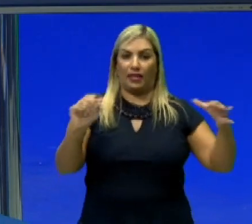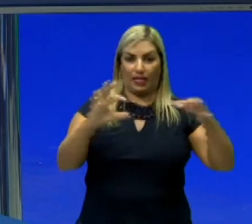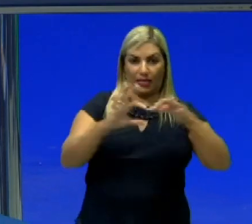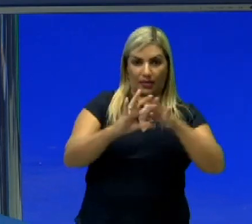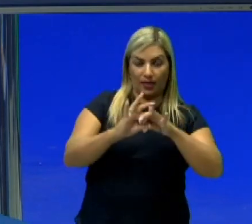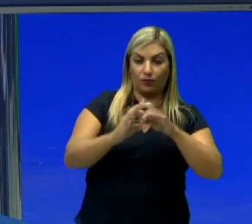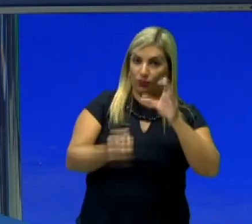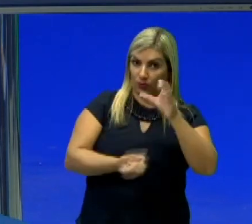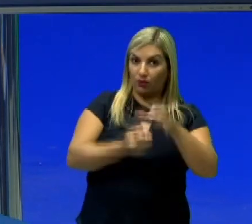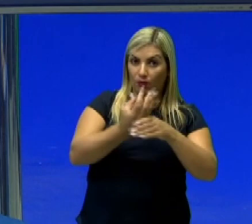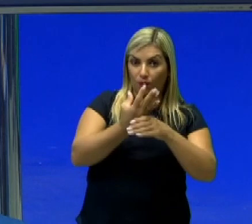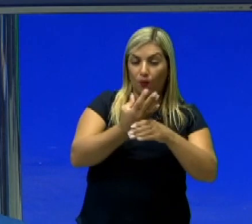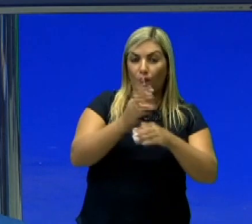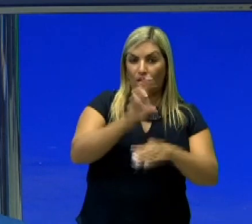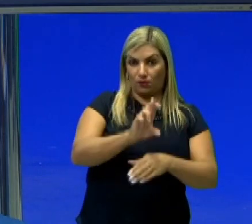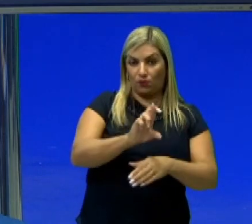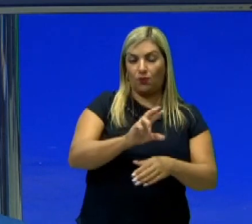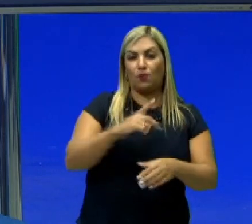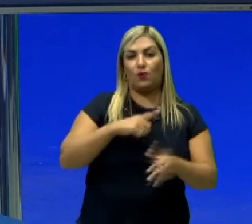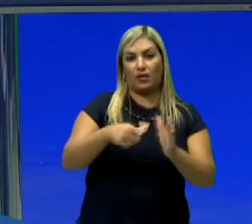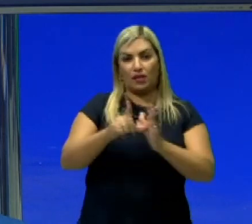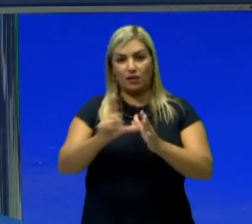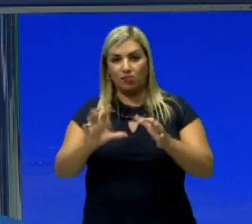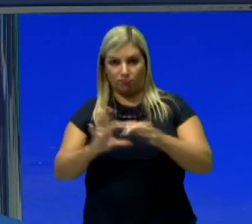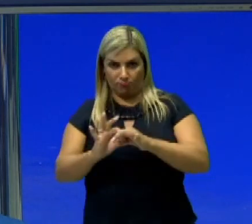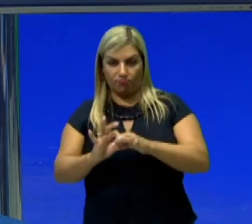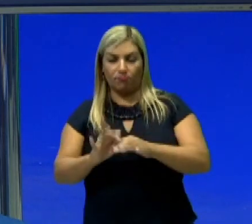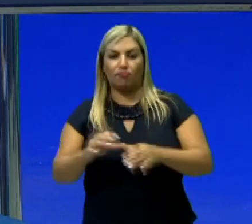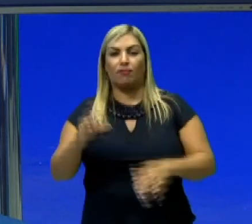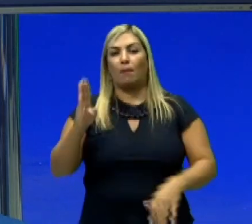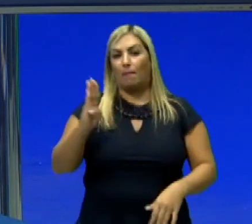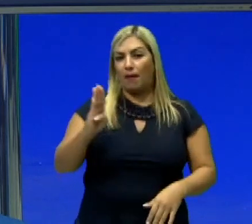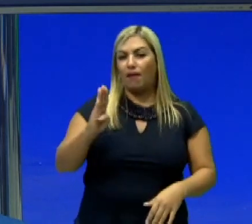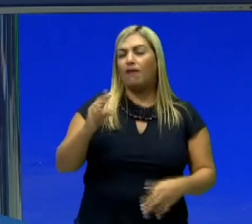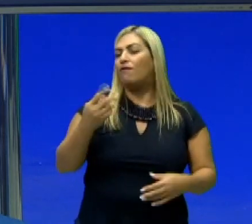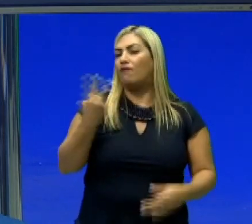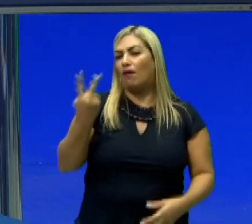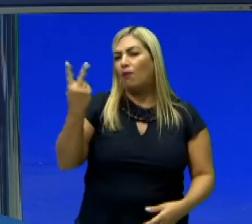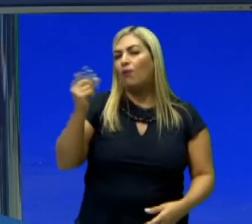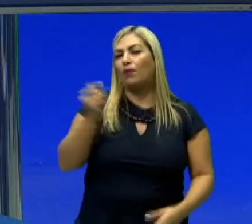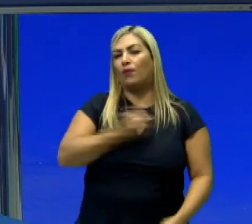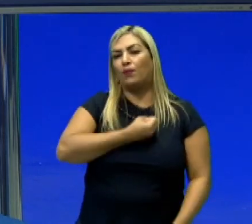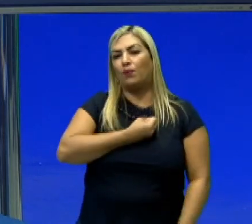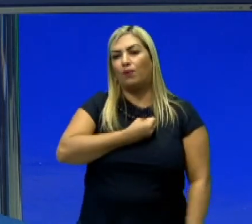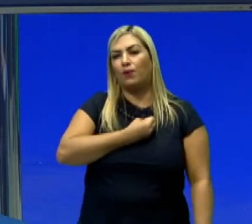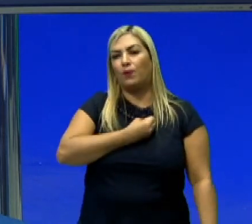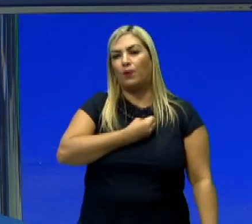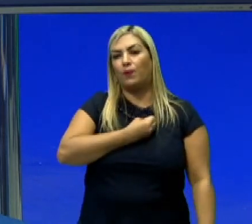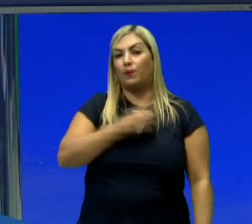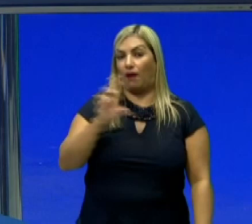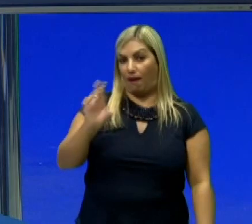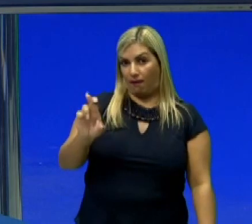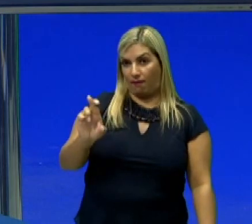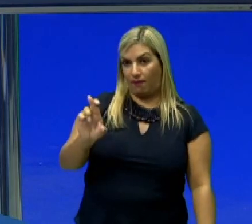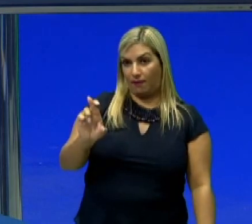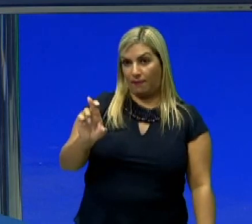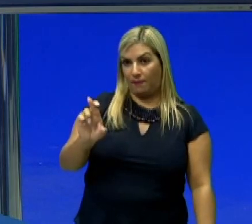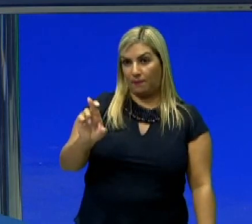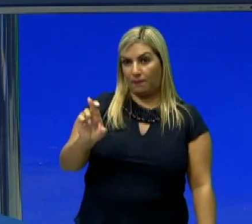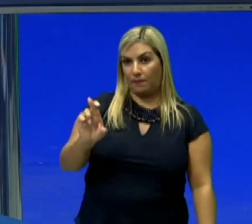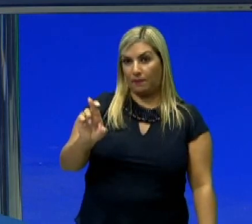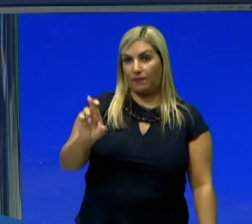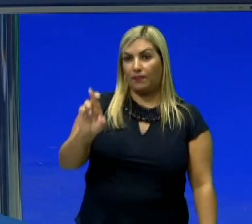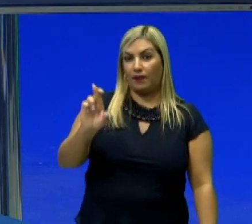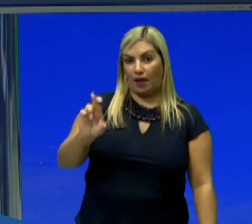acabei de criar e o resistor que estava lá anteriormente. Então, eu vou ter B, vai valer aqui R, e aqui vai